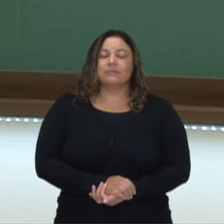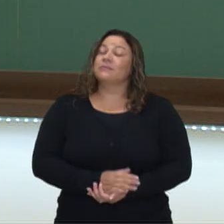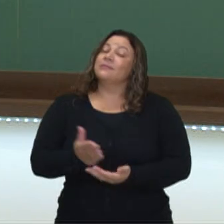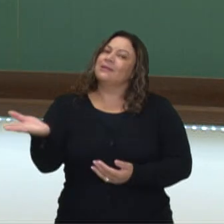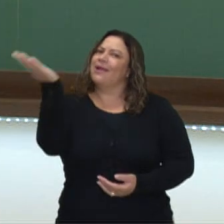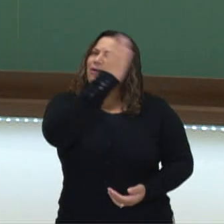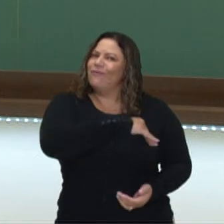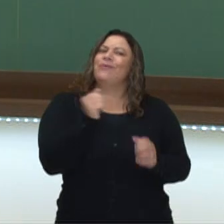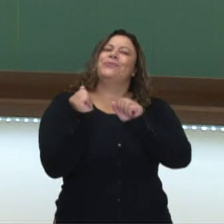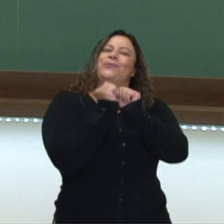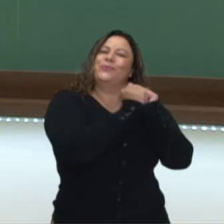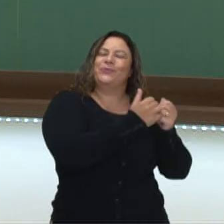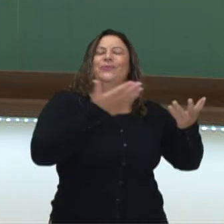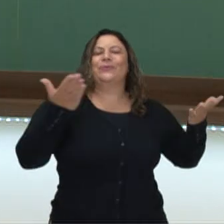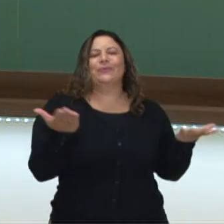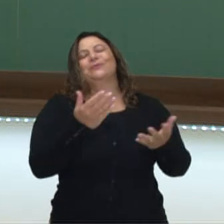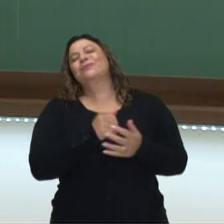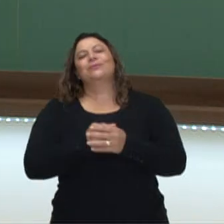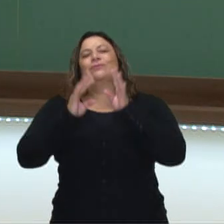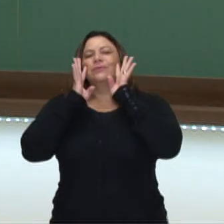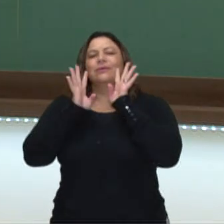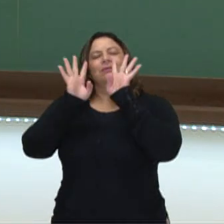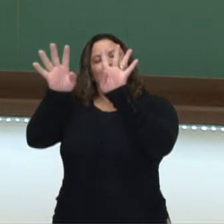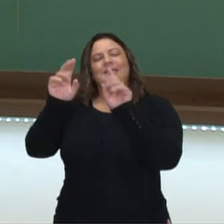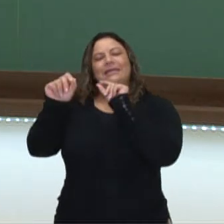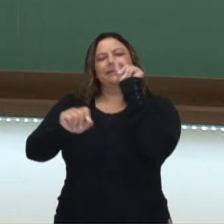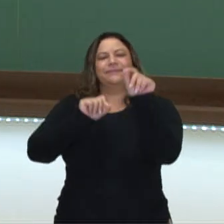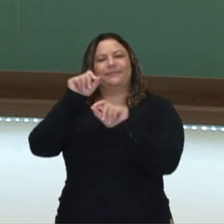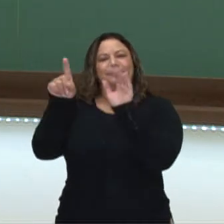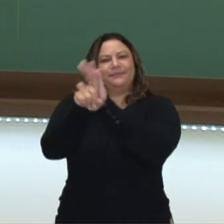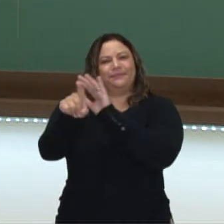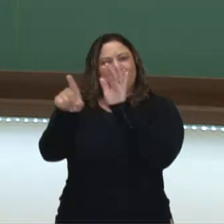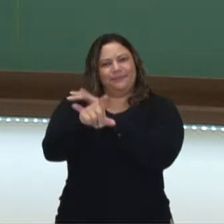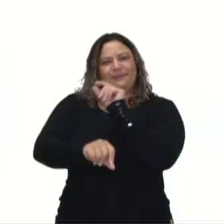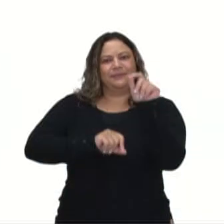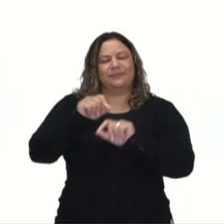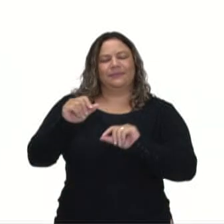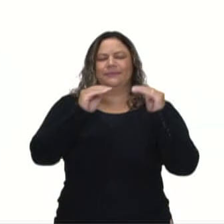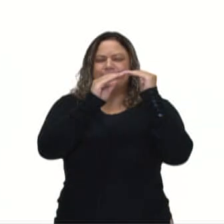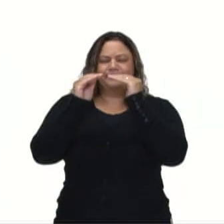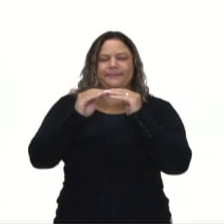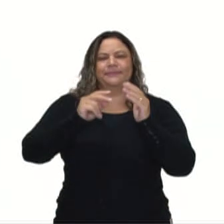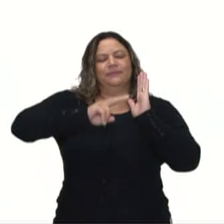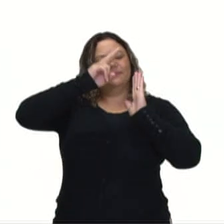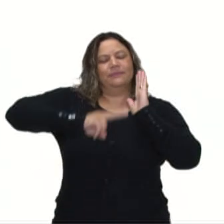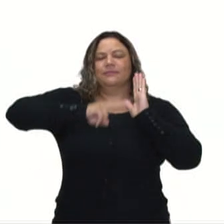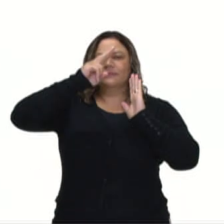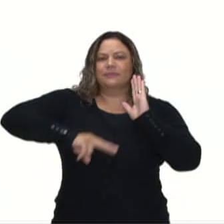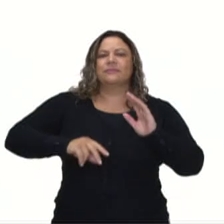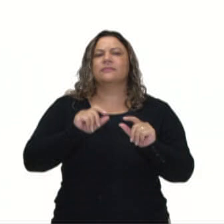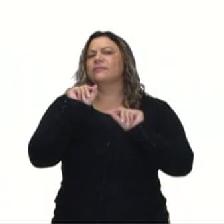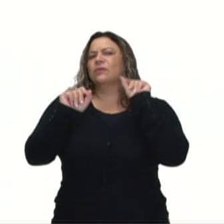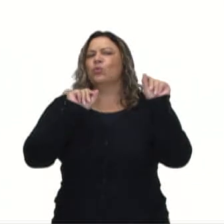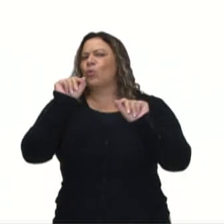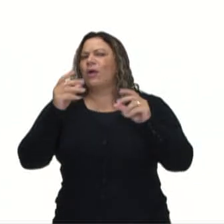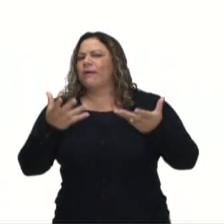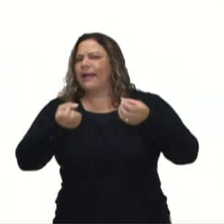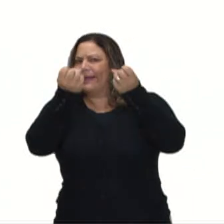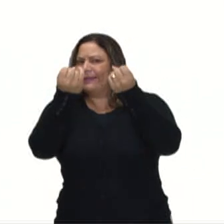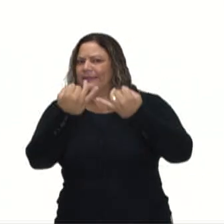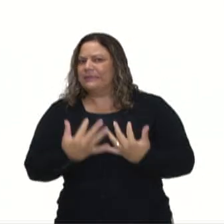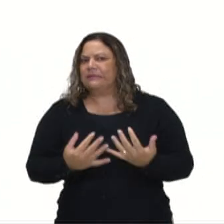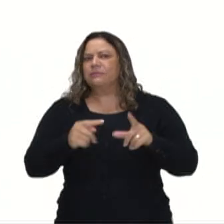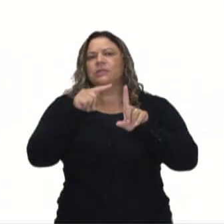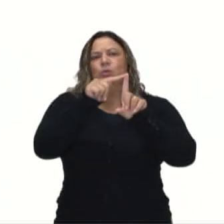Vamos juntos, minha gente. Atentem o que diz o comando, a questão, né? De acordo com o trecho lido, diga qual é e explique o tipo